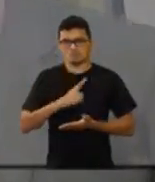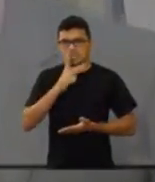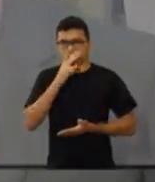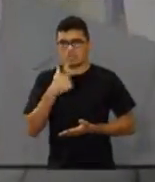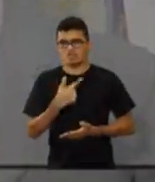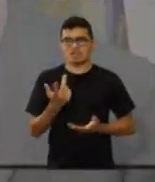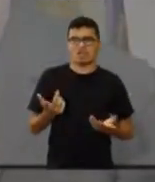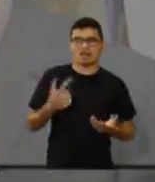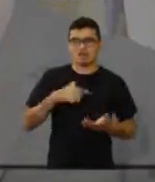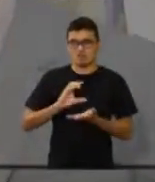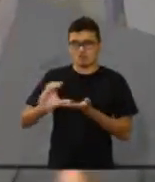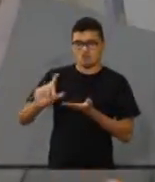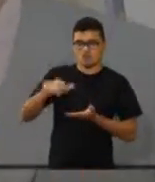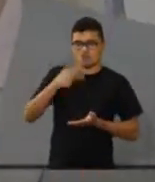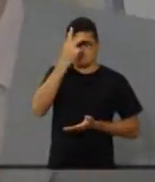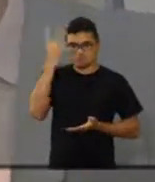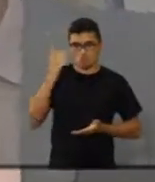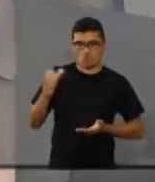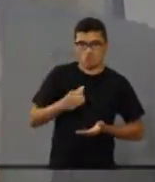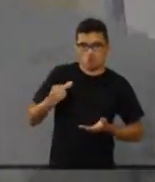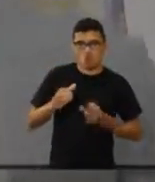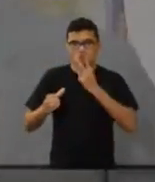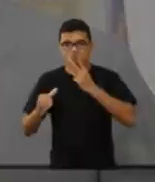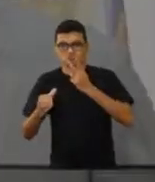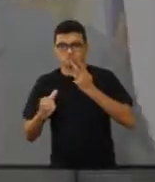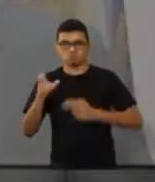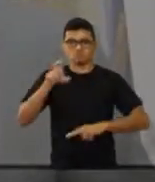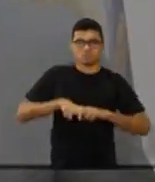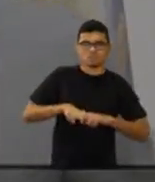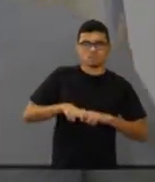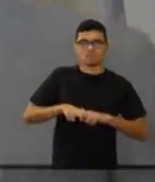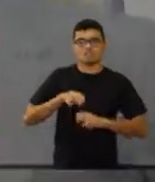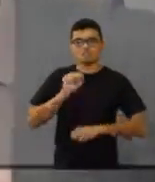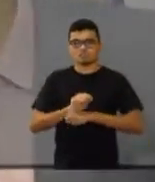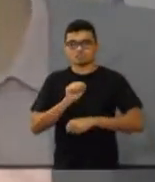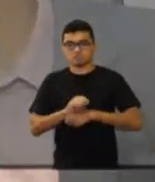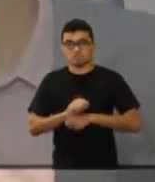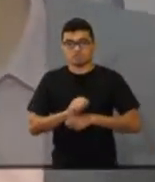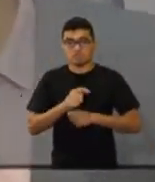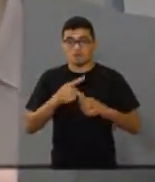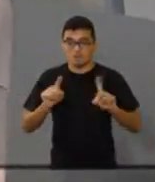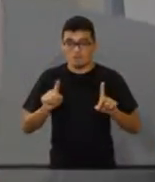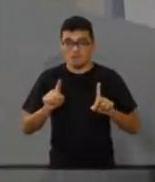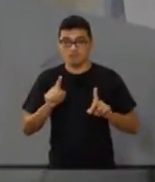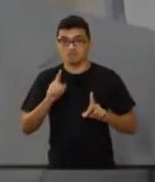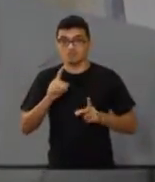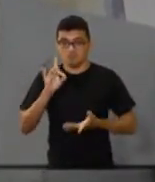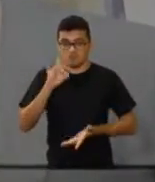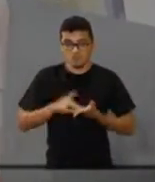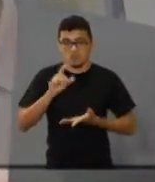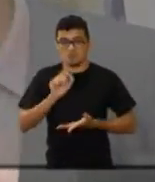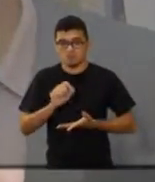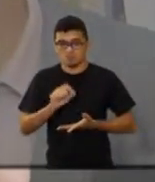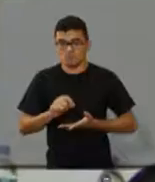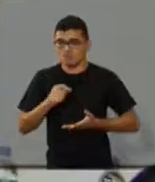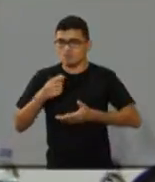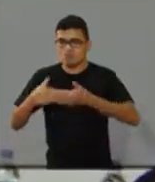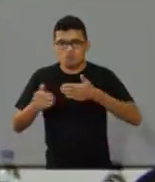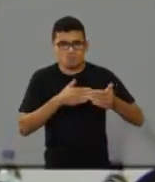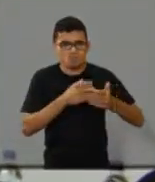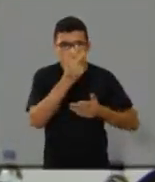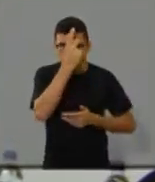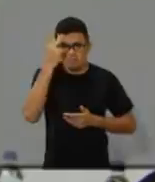que é uma pessoa com charuto, um copo de uísque sentado na poltrona, e tudo mais, mas a ideia é mostrar que cada